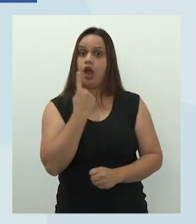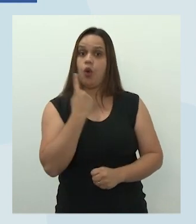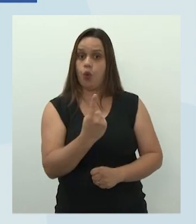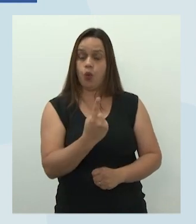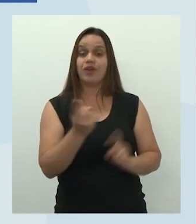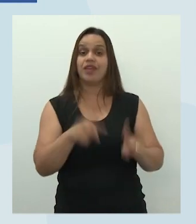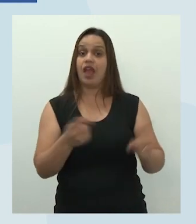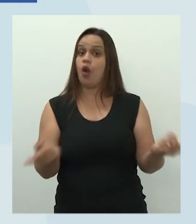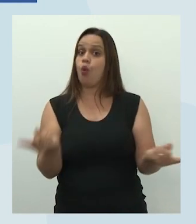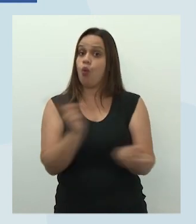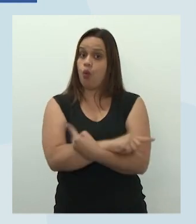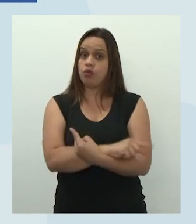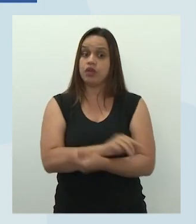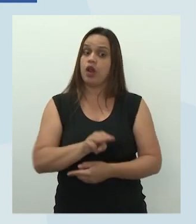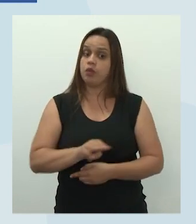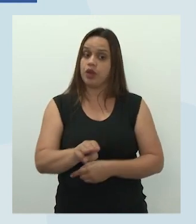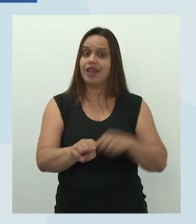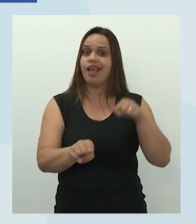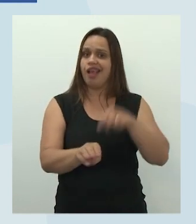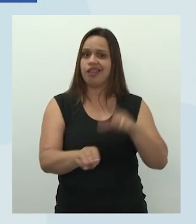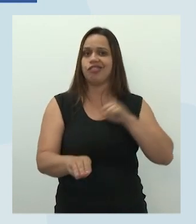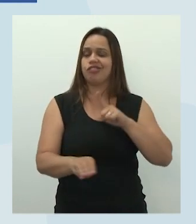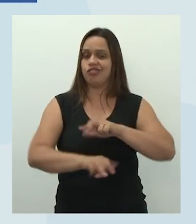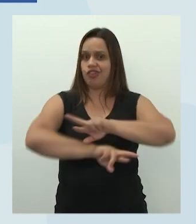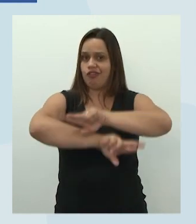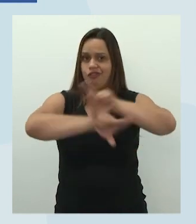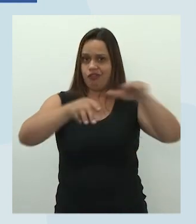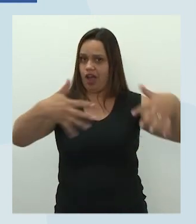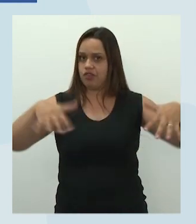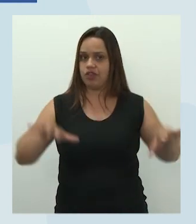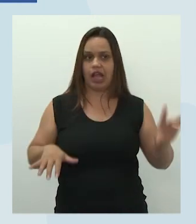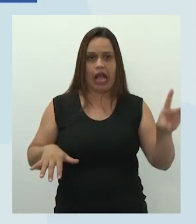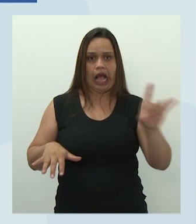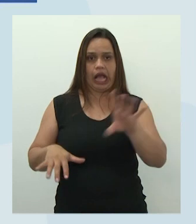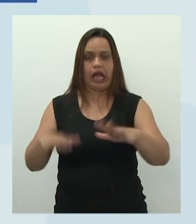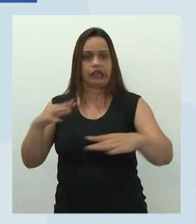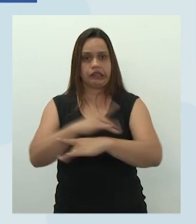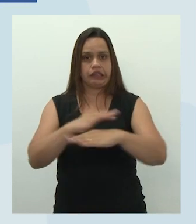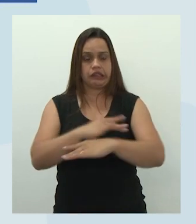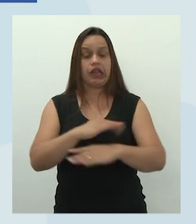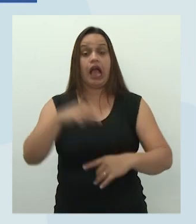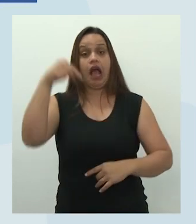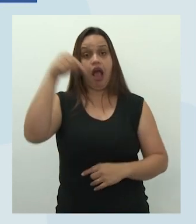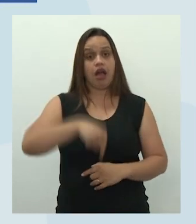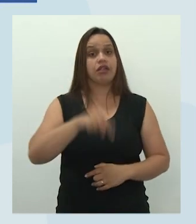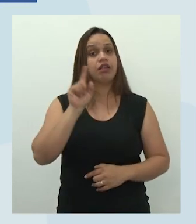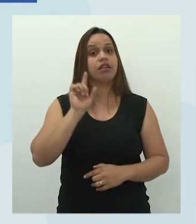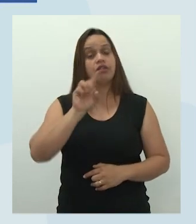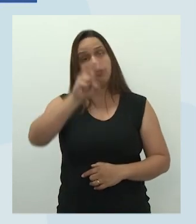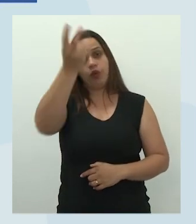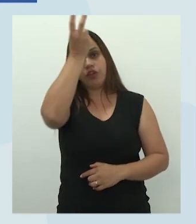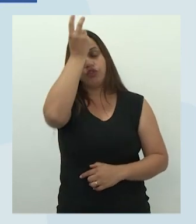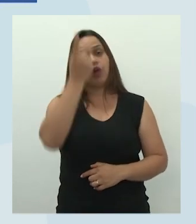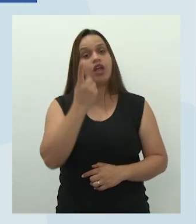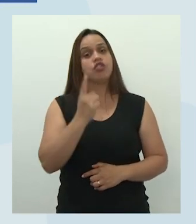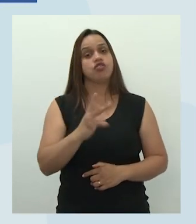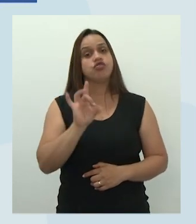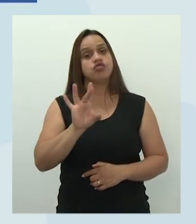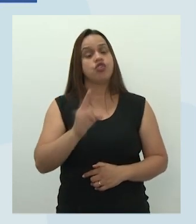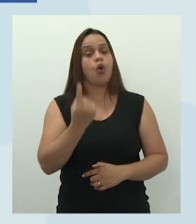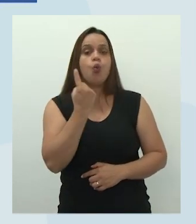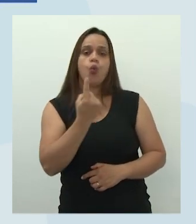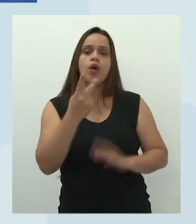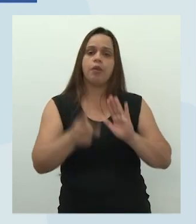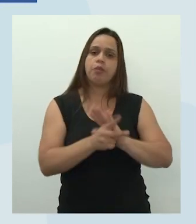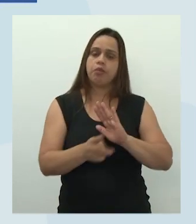da Mesopotâmia, que tinham vários reis, cada um para uma cidade, aqui é um rei só, que era o faraó.